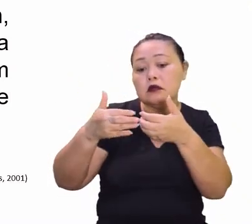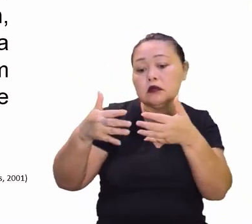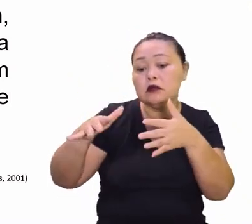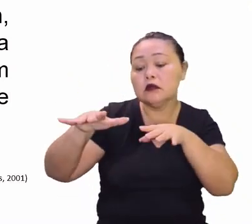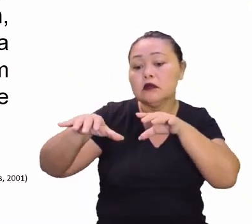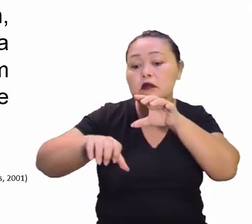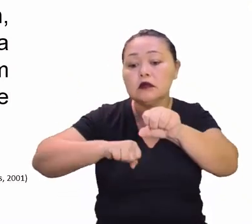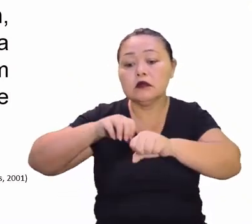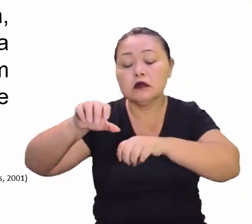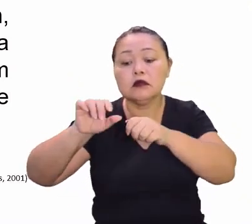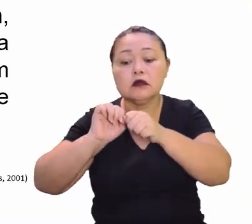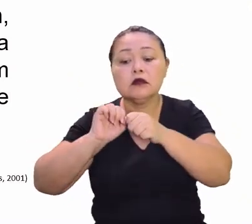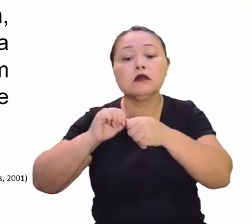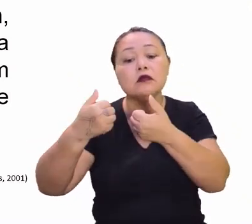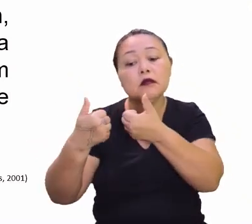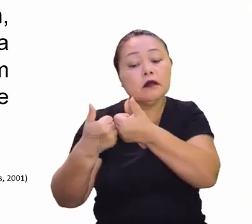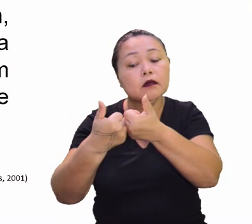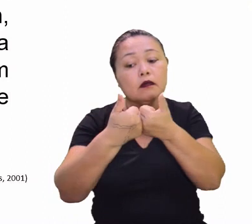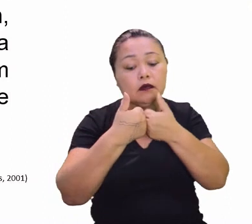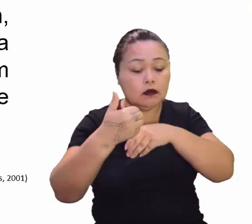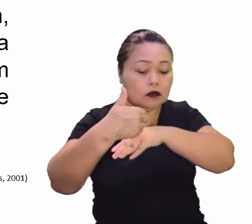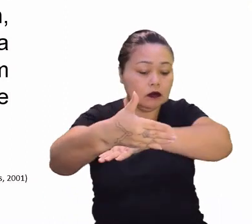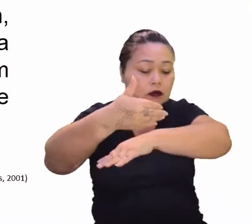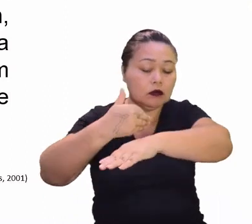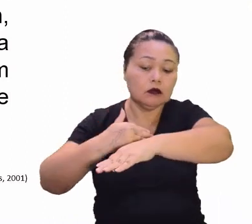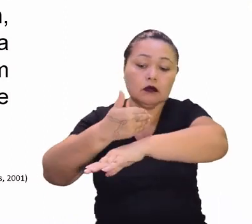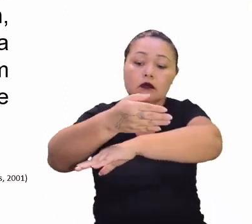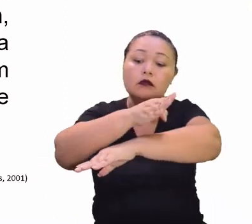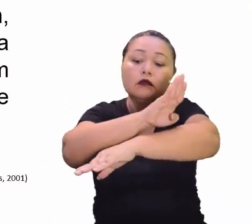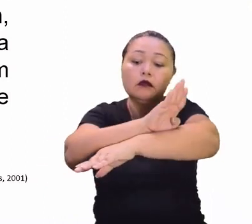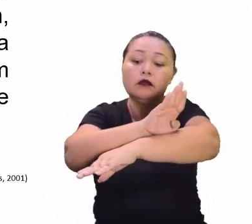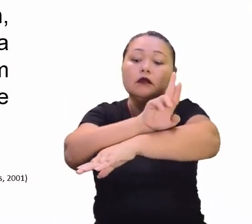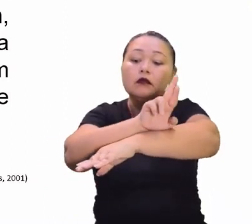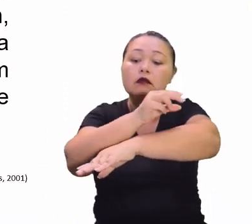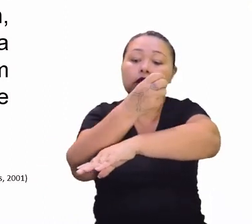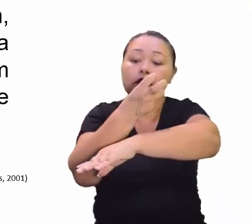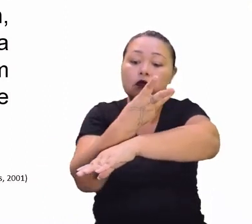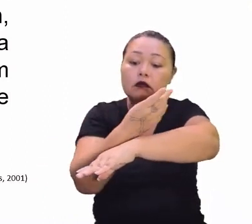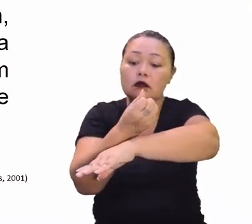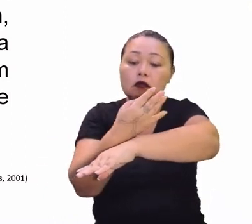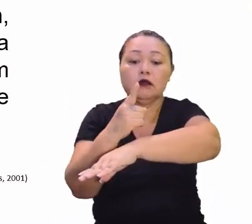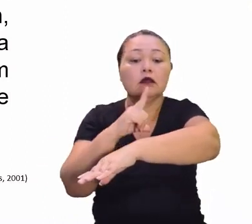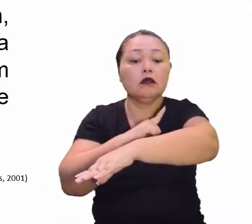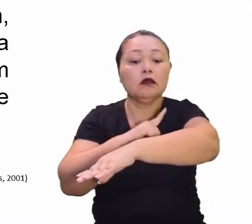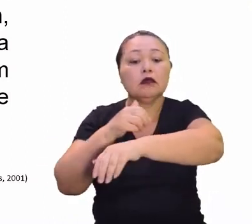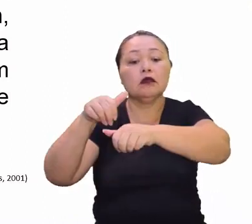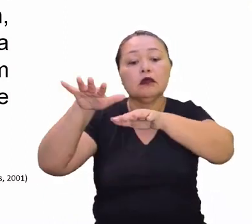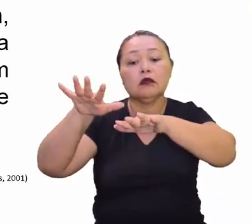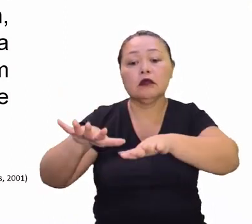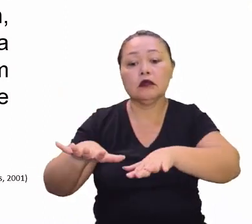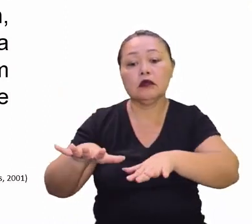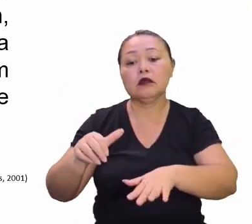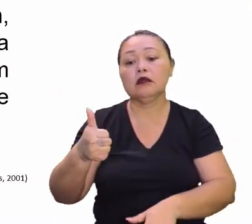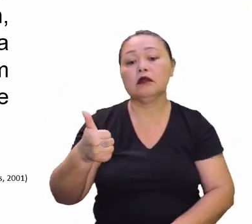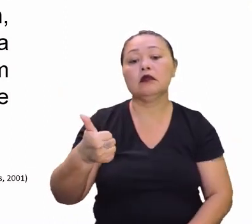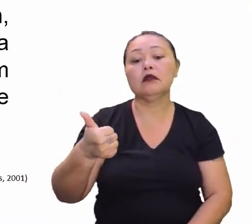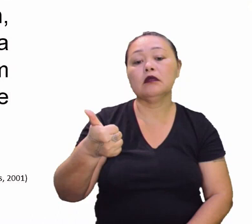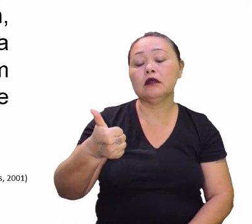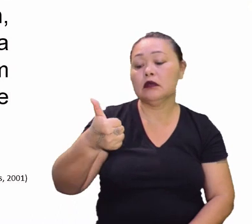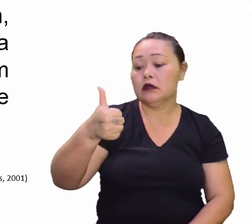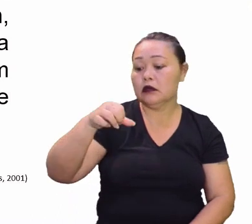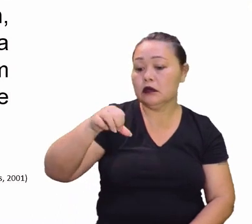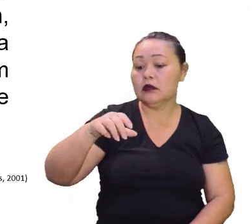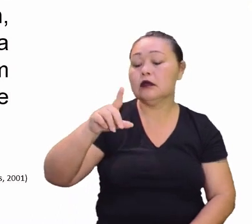iniciar a ocupação, colonização em Rondônia próximo à margem aí das BR-364, essa cidade. Então, esse projeto foi implantado em 19 de 6